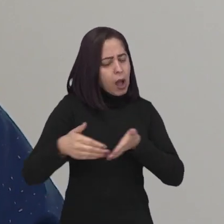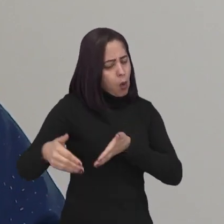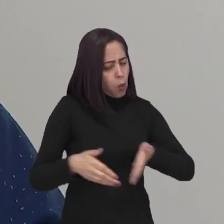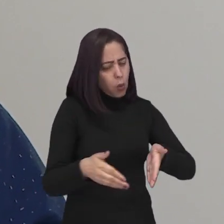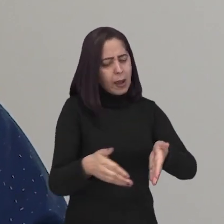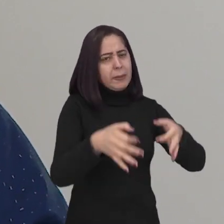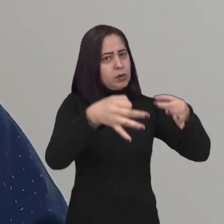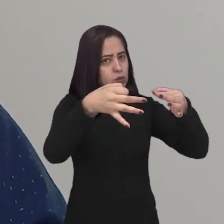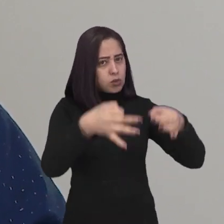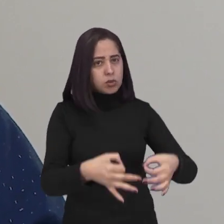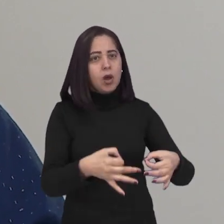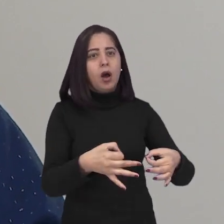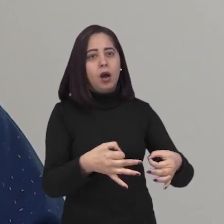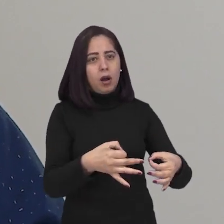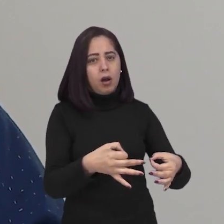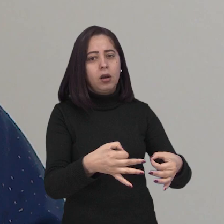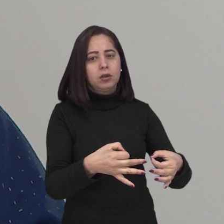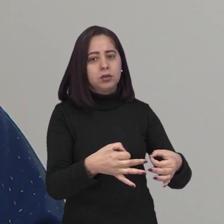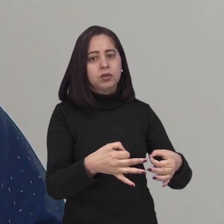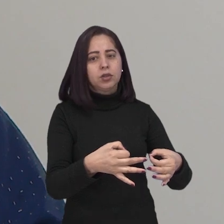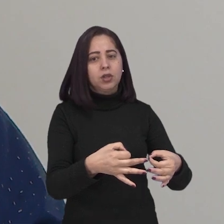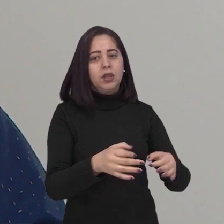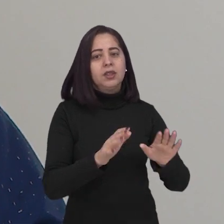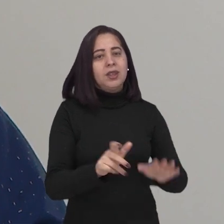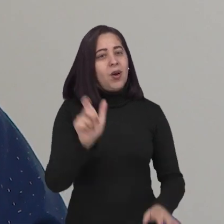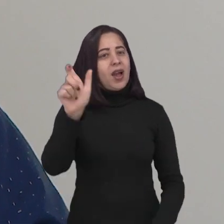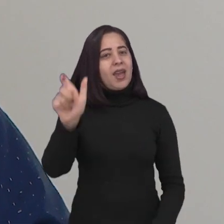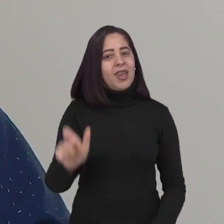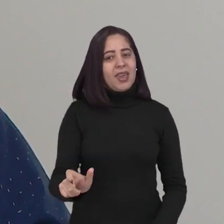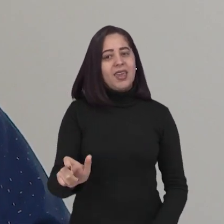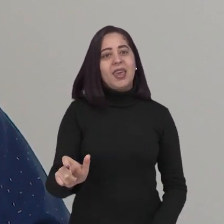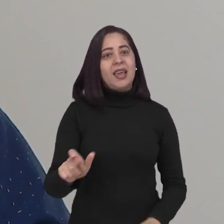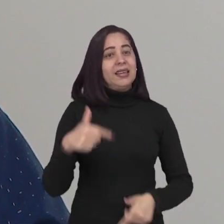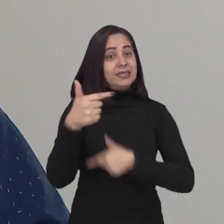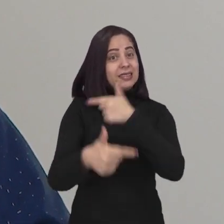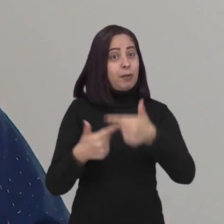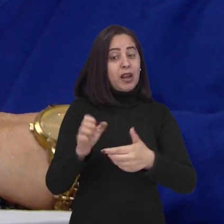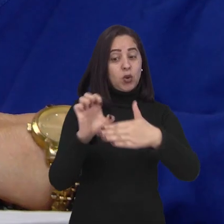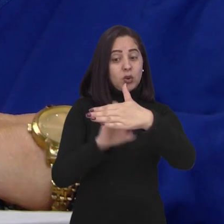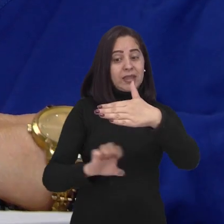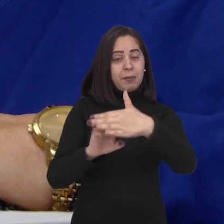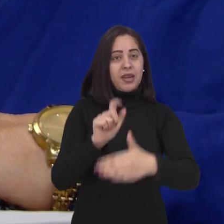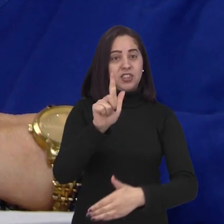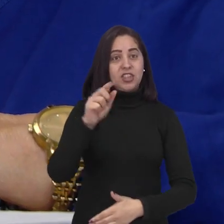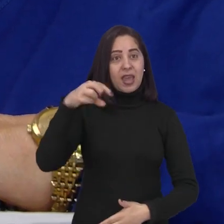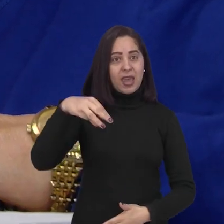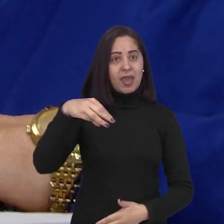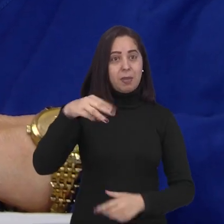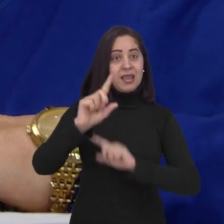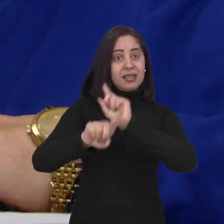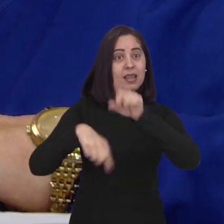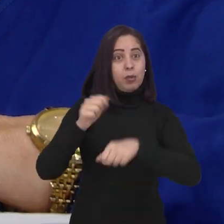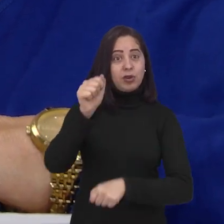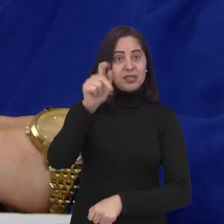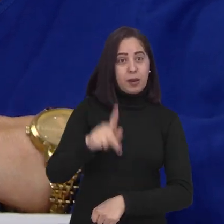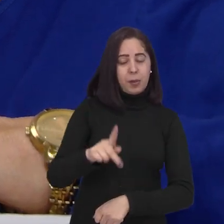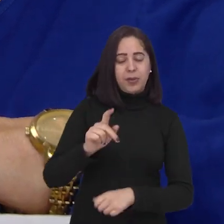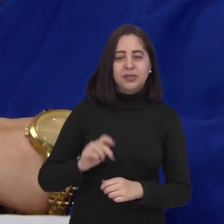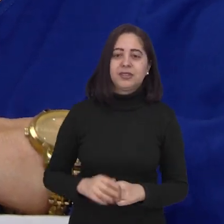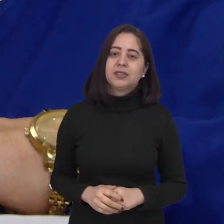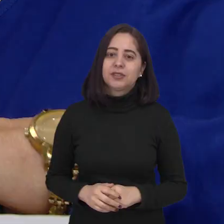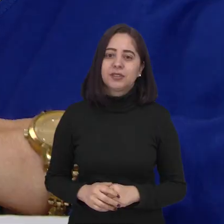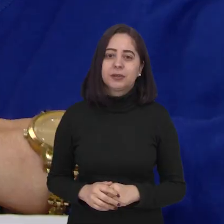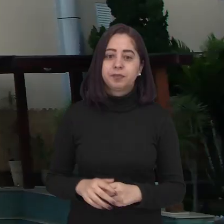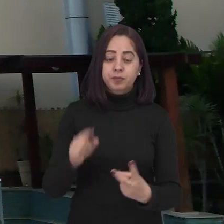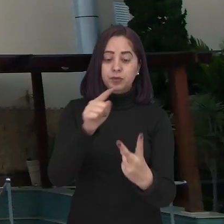certo. E aí, por toda a vida, ele ficou na GM até se aposentar. E foi pela excelência no trabalho que